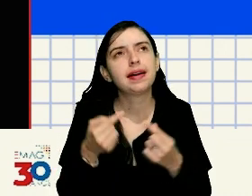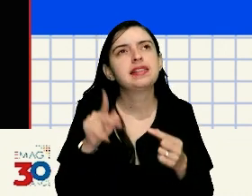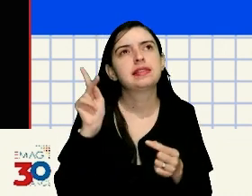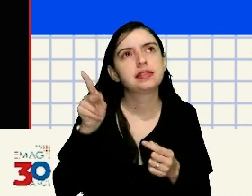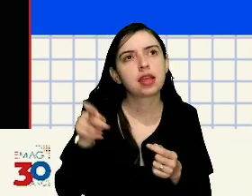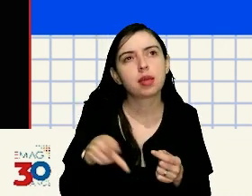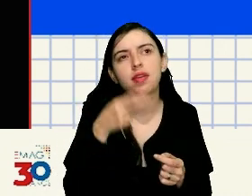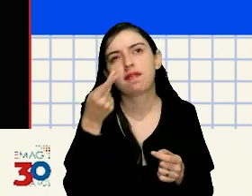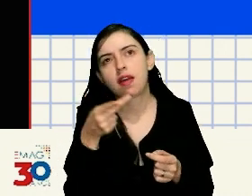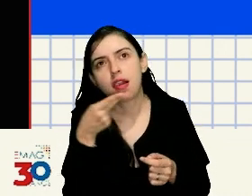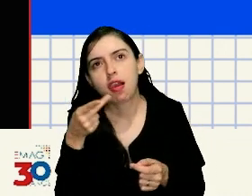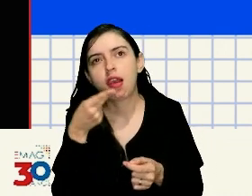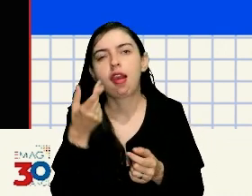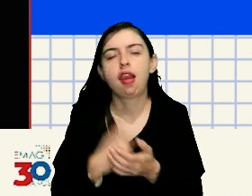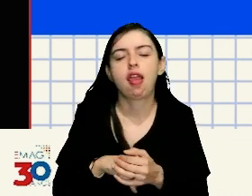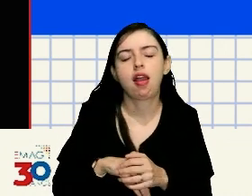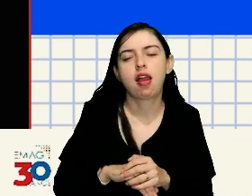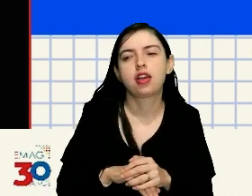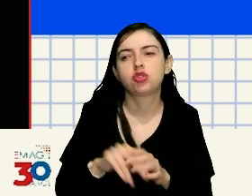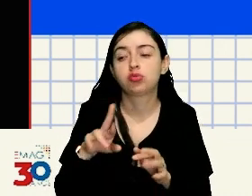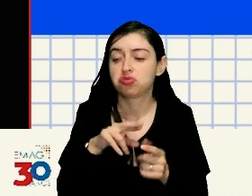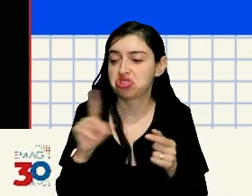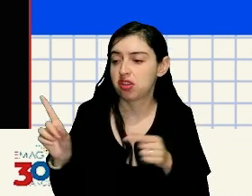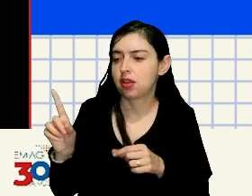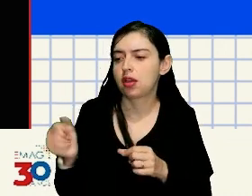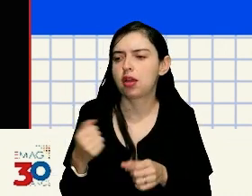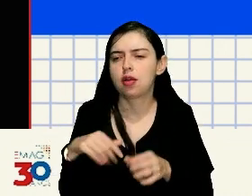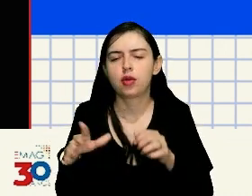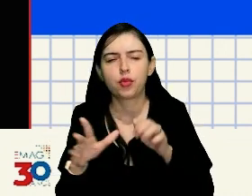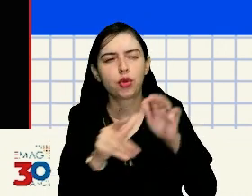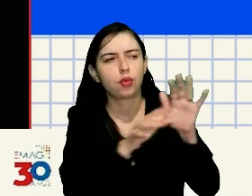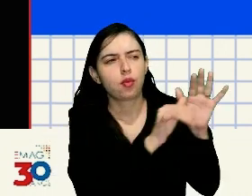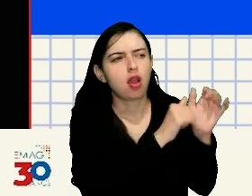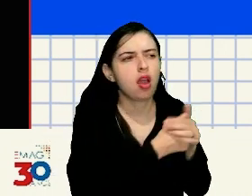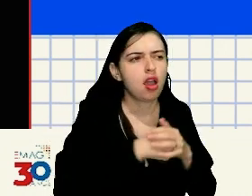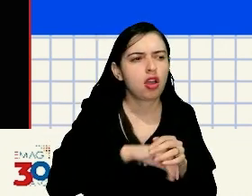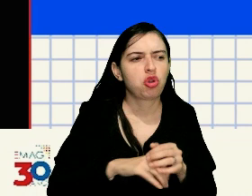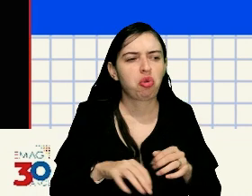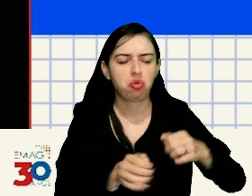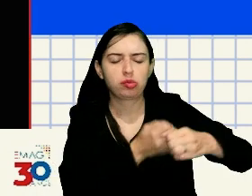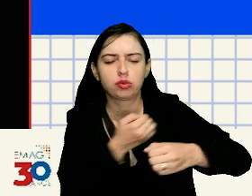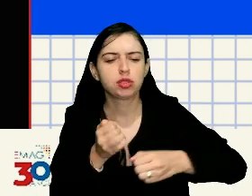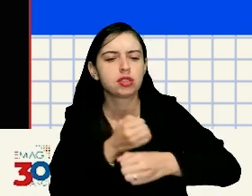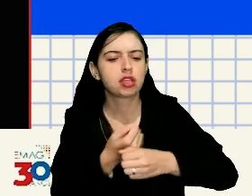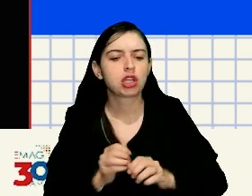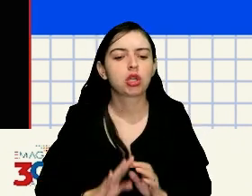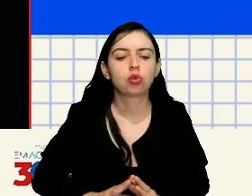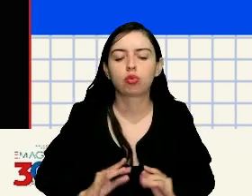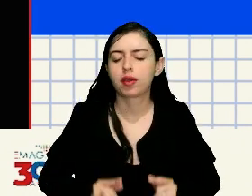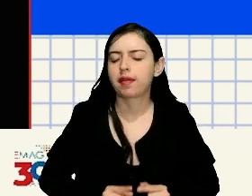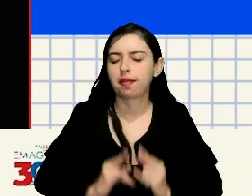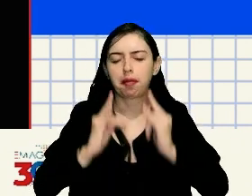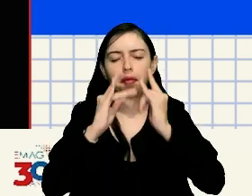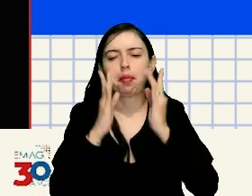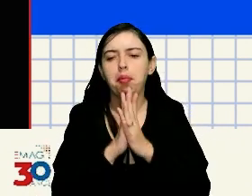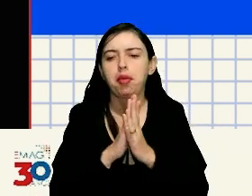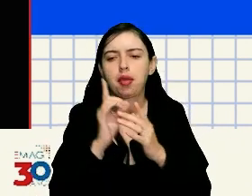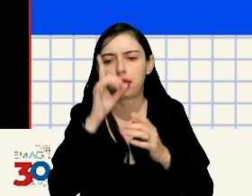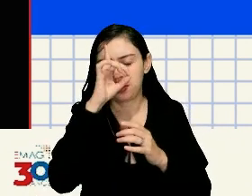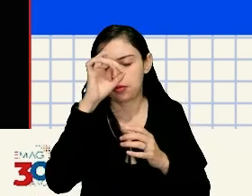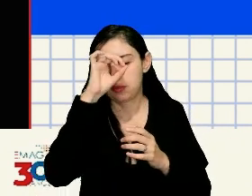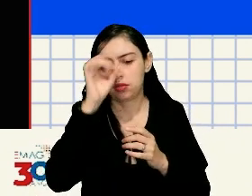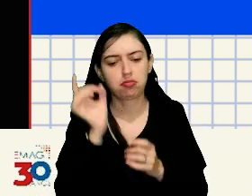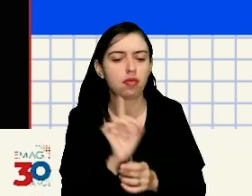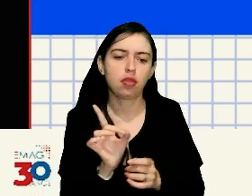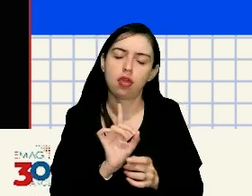hétero, classe alta, que vai na floresta, caça alce e cozinha, faz sua própria capela. E nós não somos 200 milhões de Rodrigo Hilberts, né? Nós